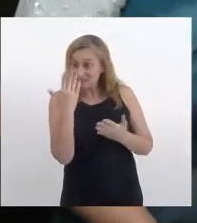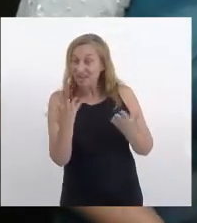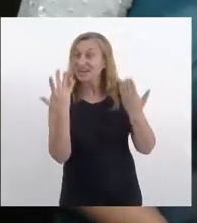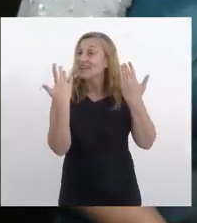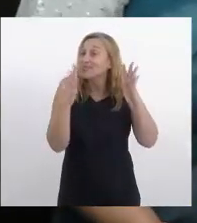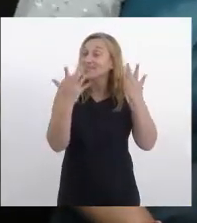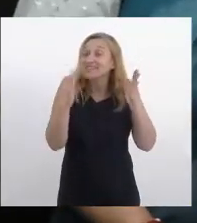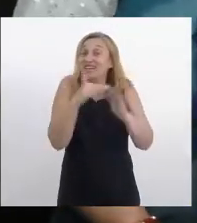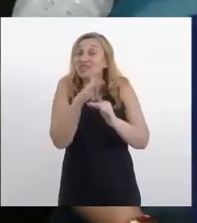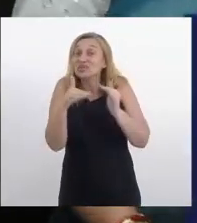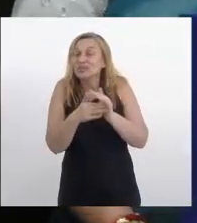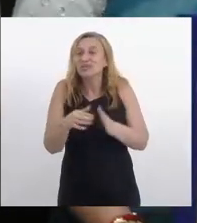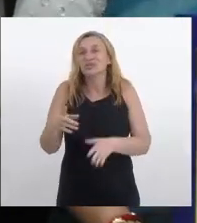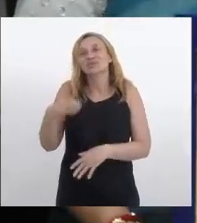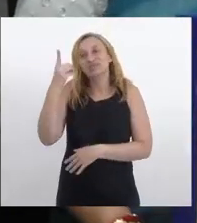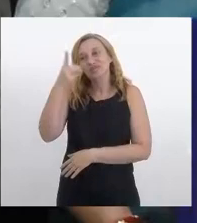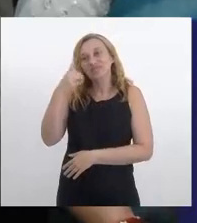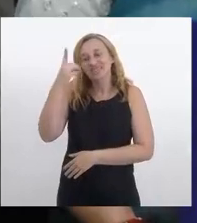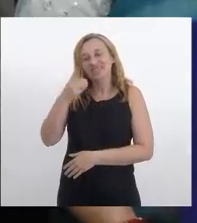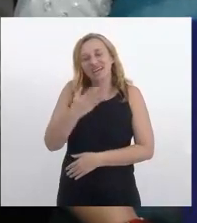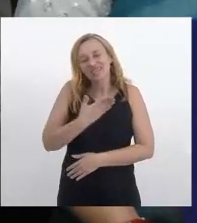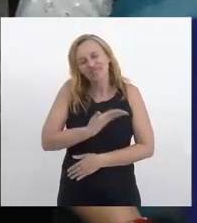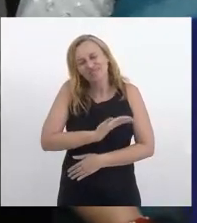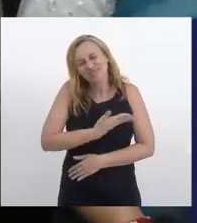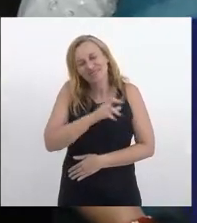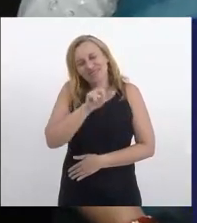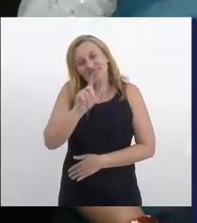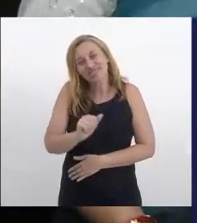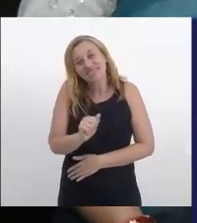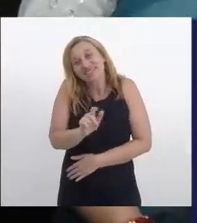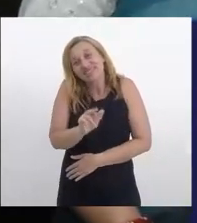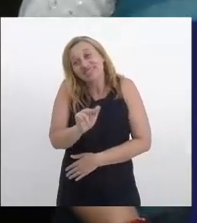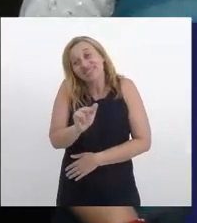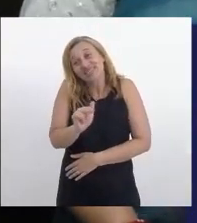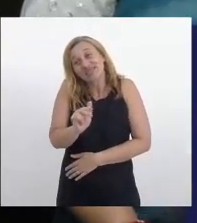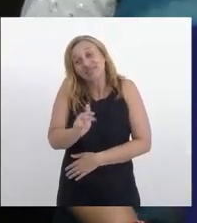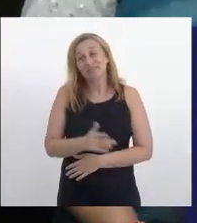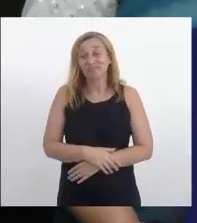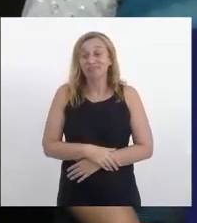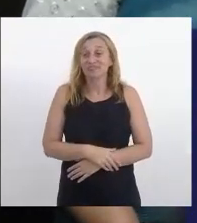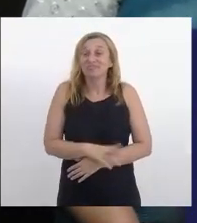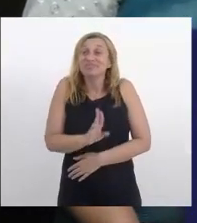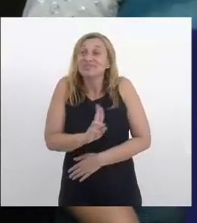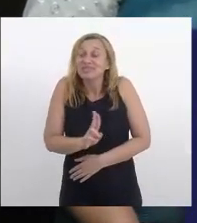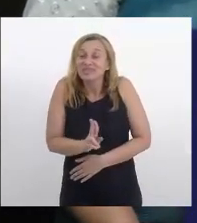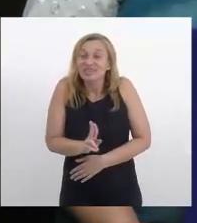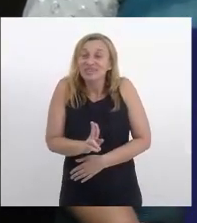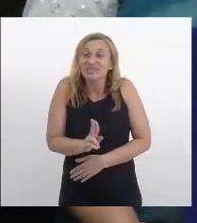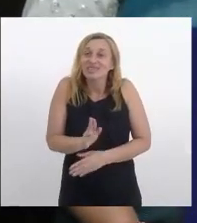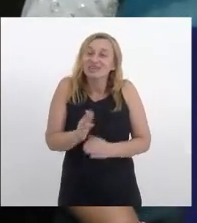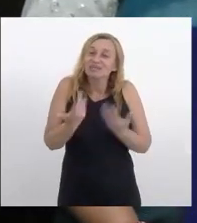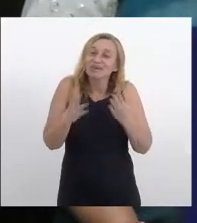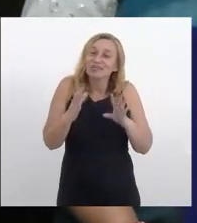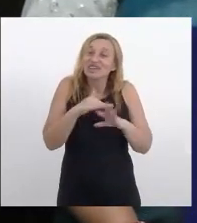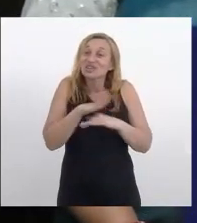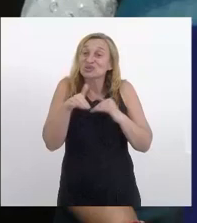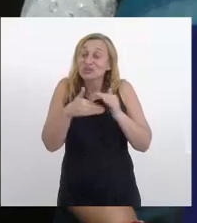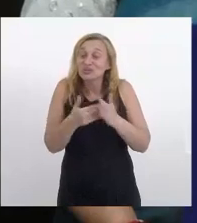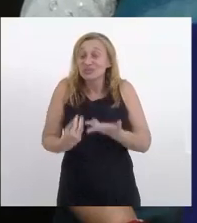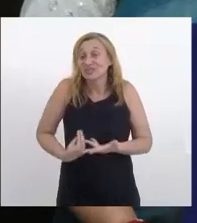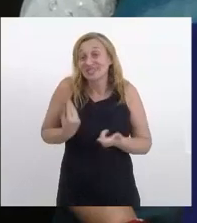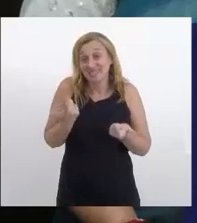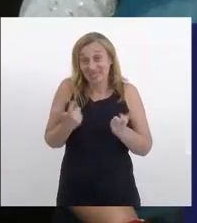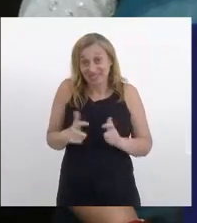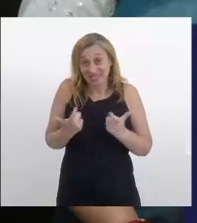aqui presentes. Minha querida Luzia, minha irmãzinha, em nome de quem cumprimento todos os religiosos aqui